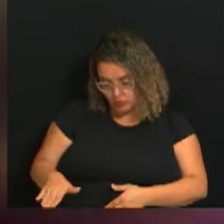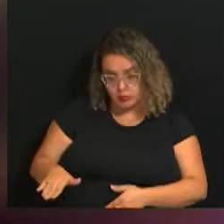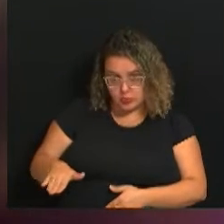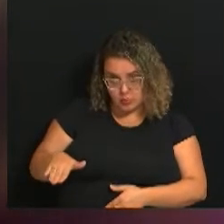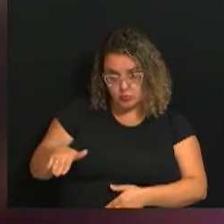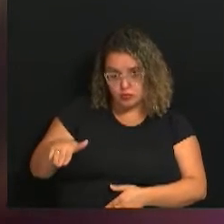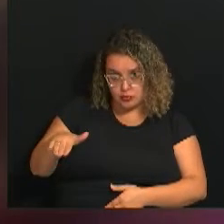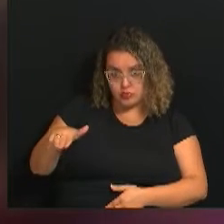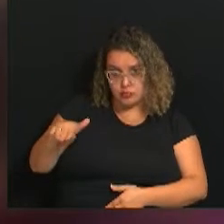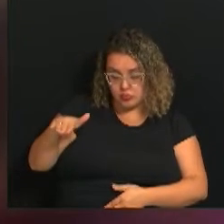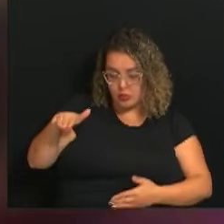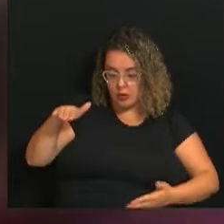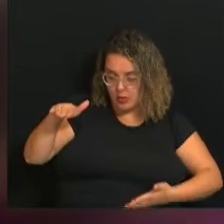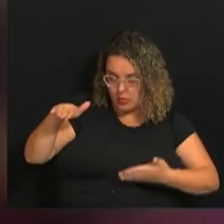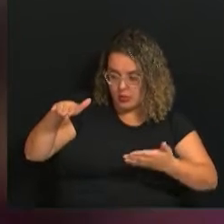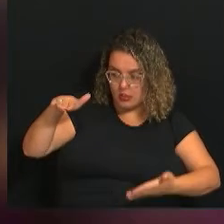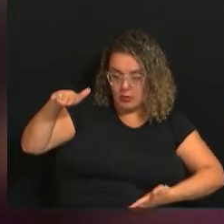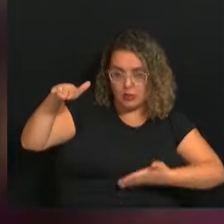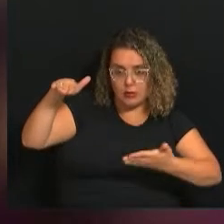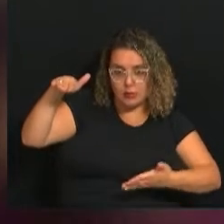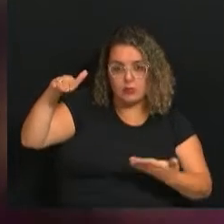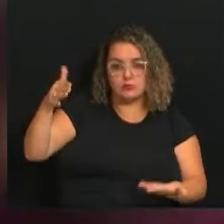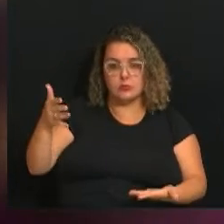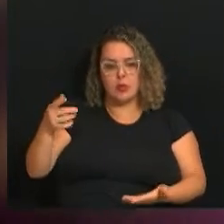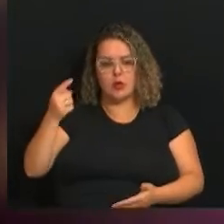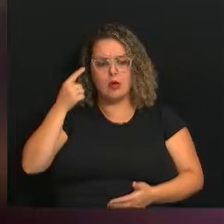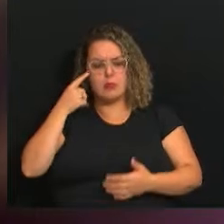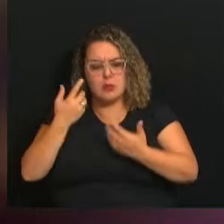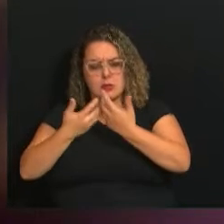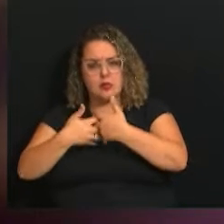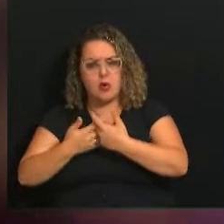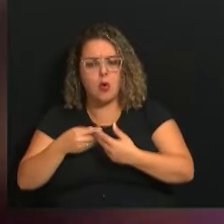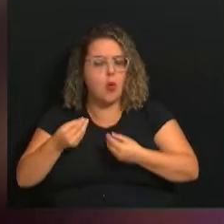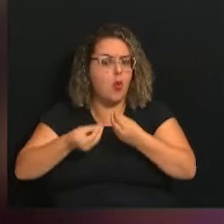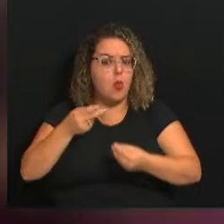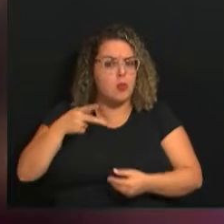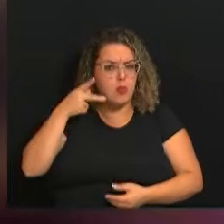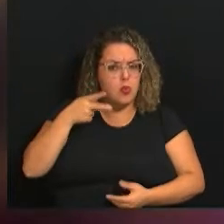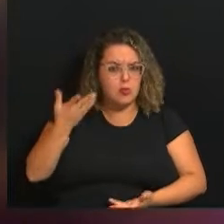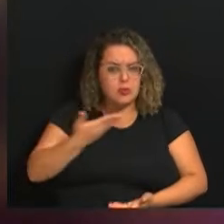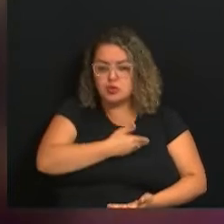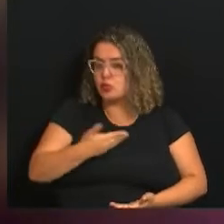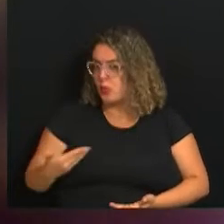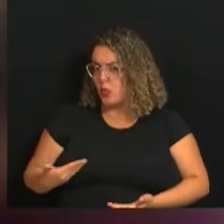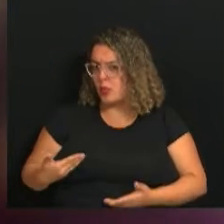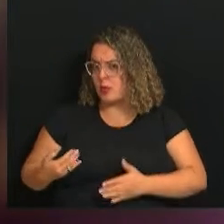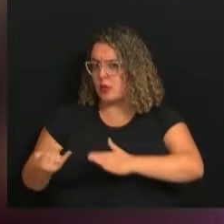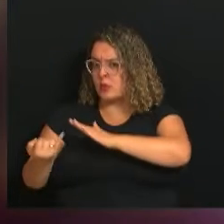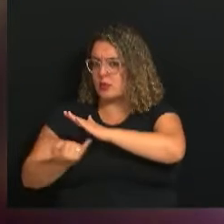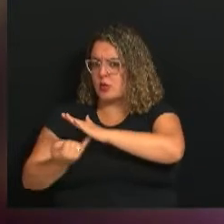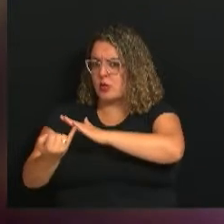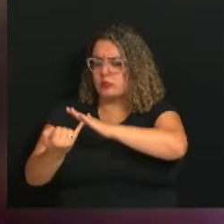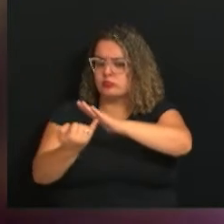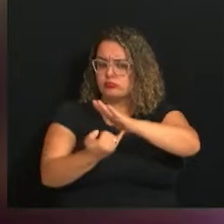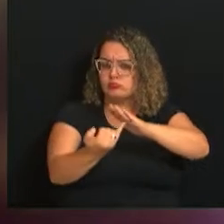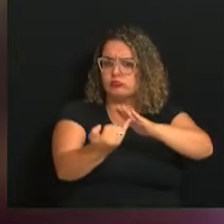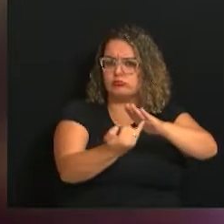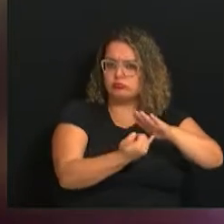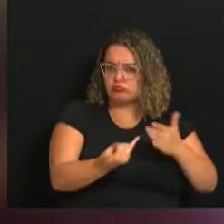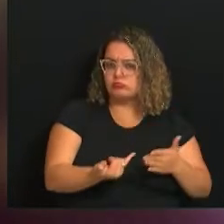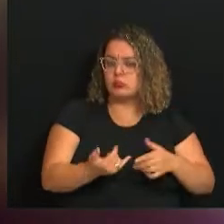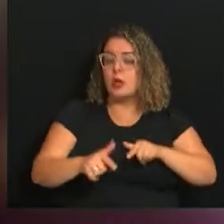autista no ônibus, no transporte público, esses tempos em Campinas. Foi que nos levou a fazer esse projeto